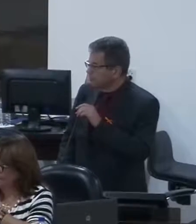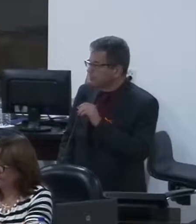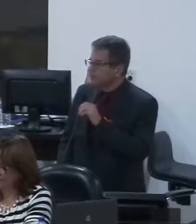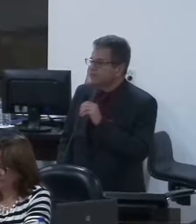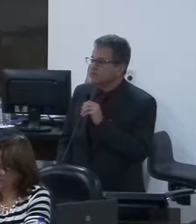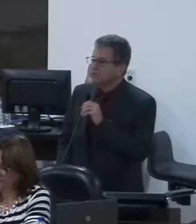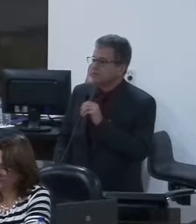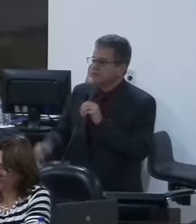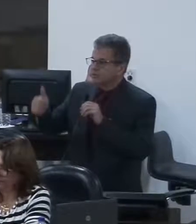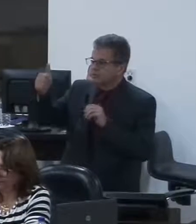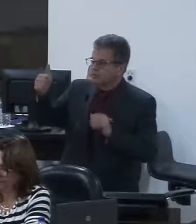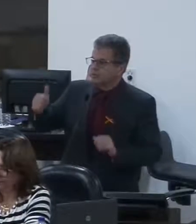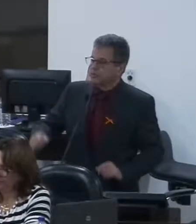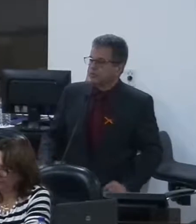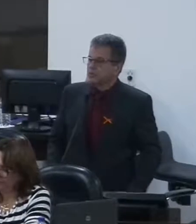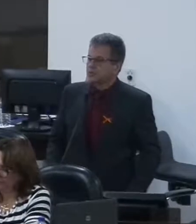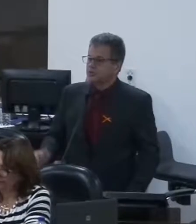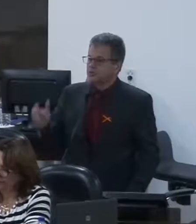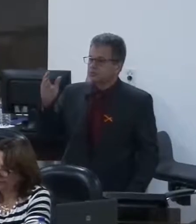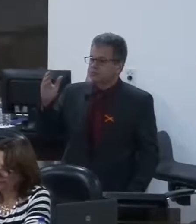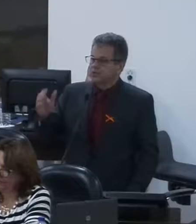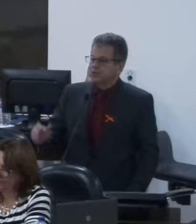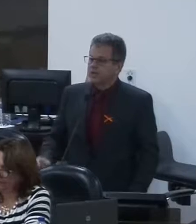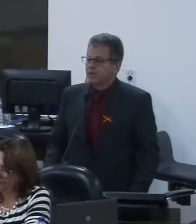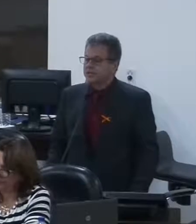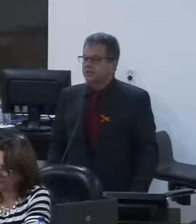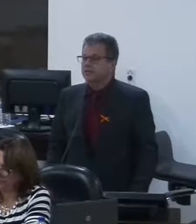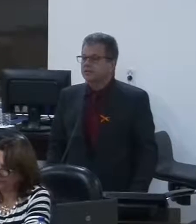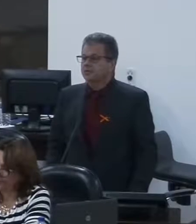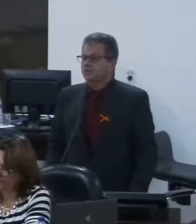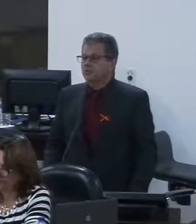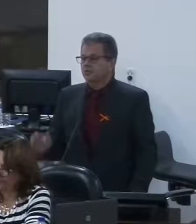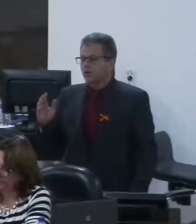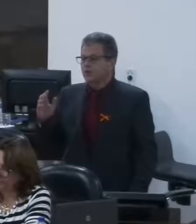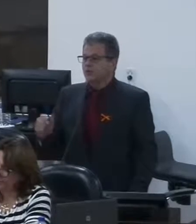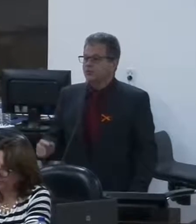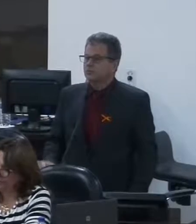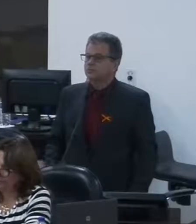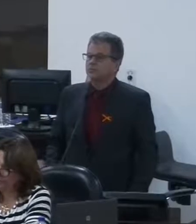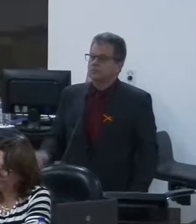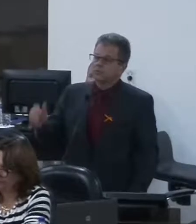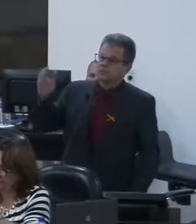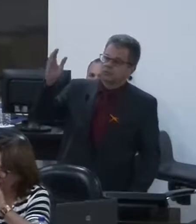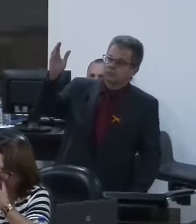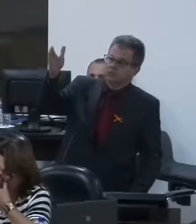vereadora Constância, Mirdo Lanche, vereadora Érica, Toninho,